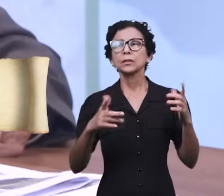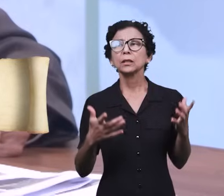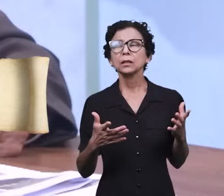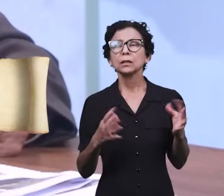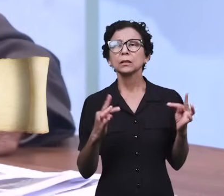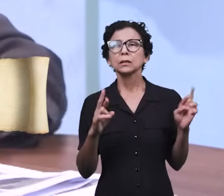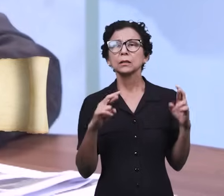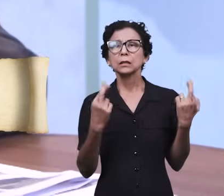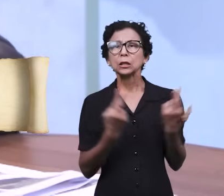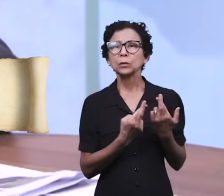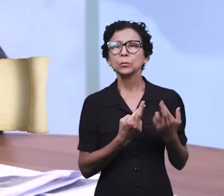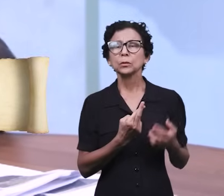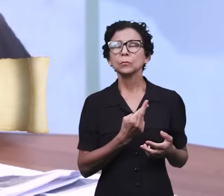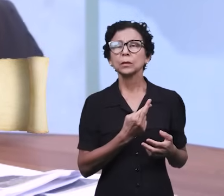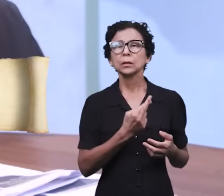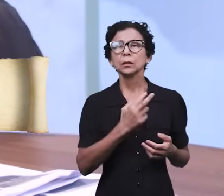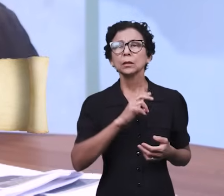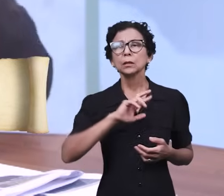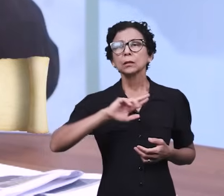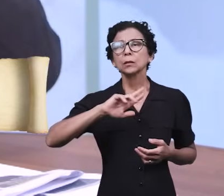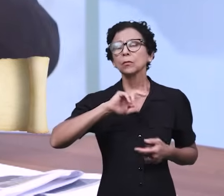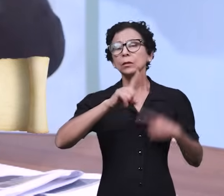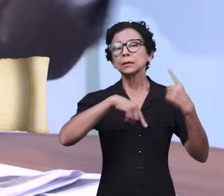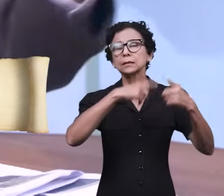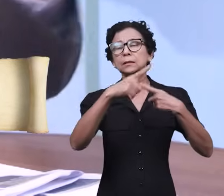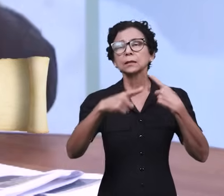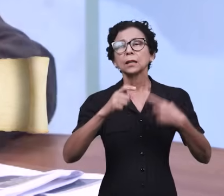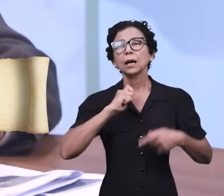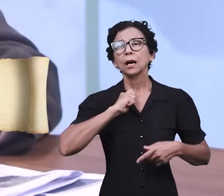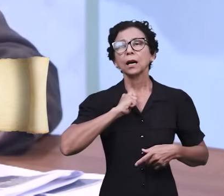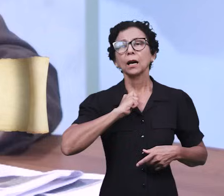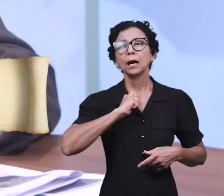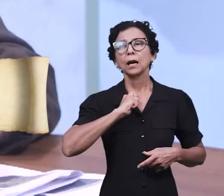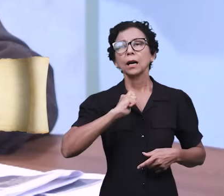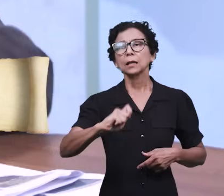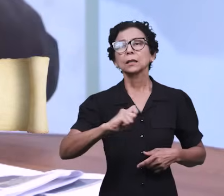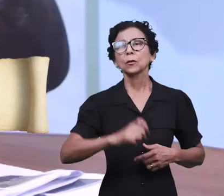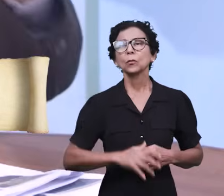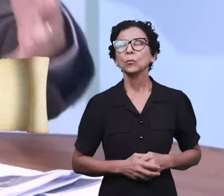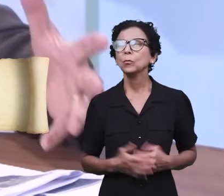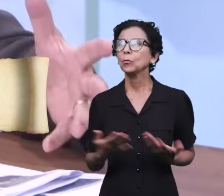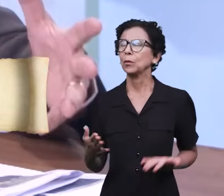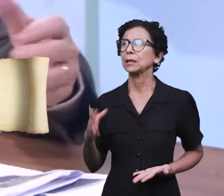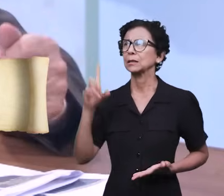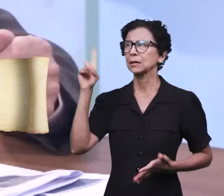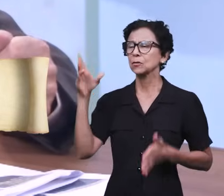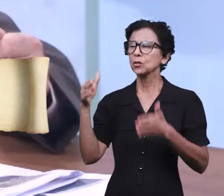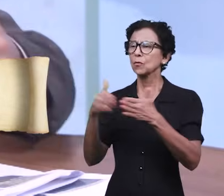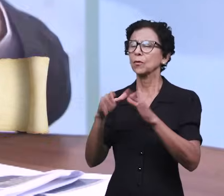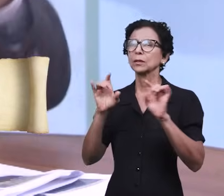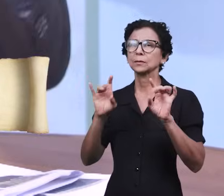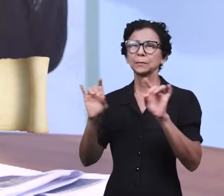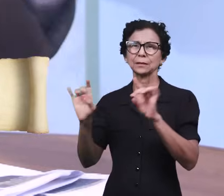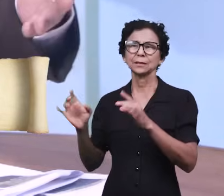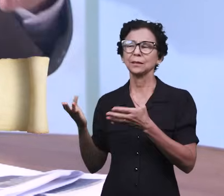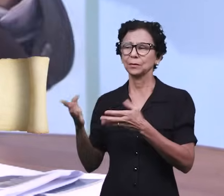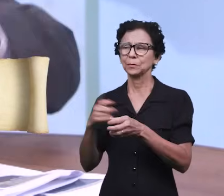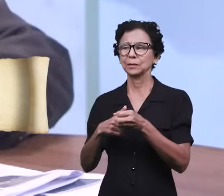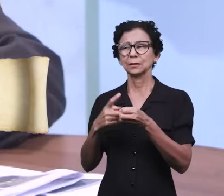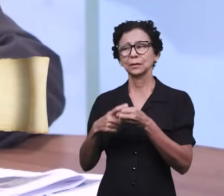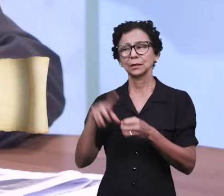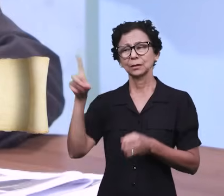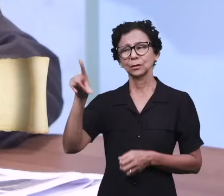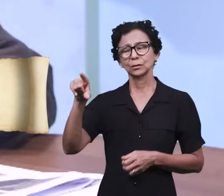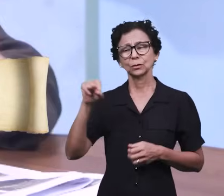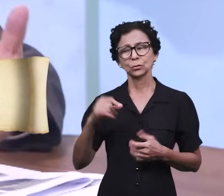Levi. Então ele entendeu que Deus tinha alguma coisa especial com aquela cidade e que Deus tinha